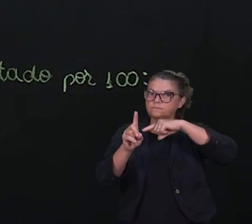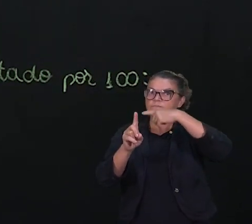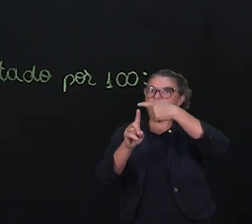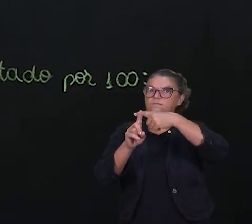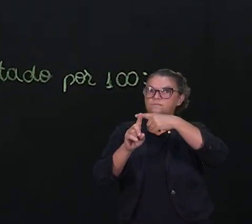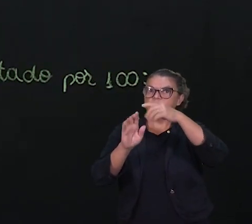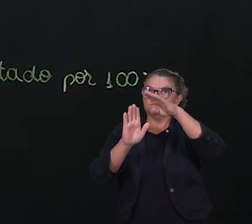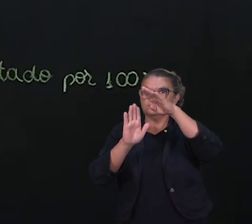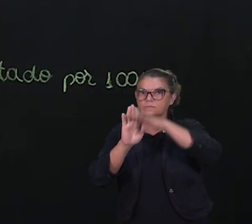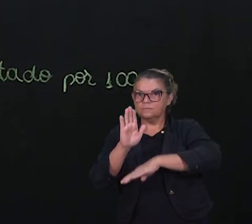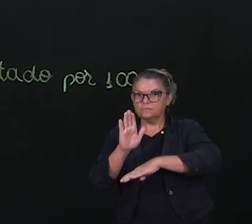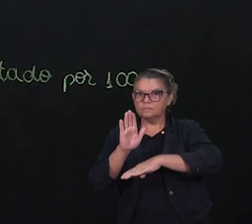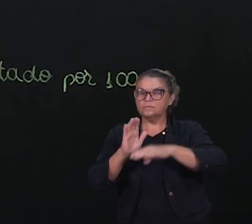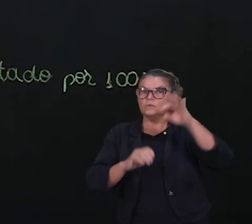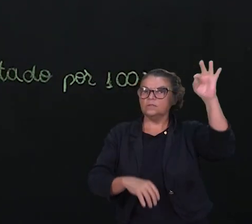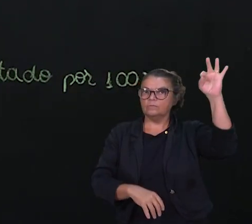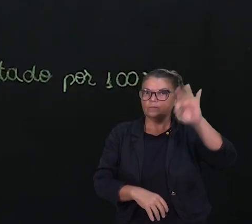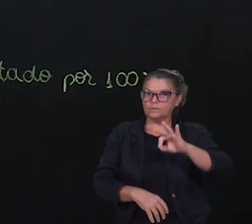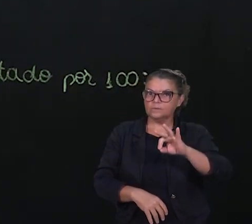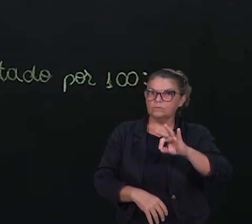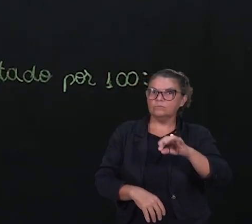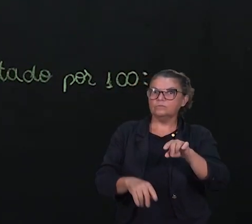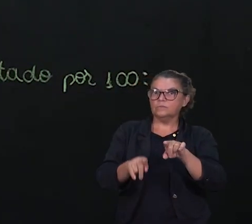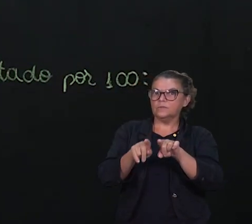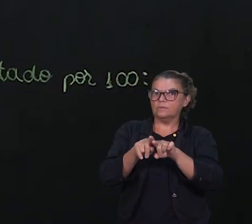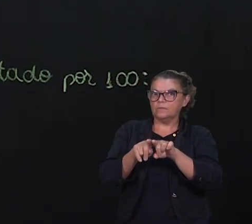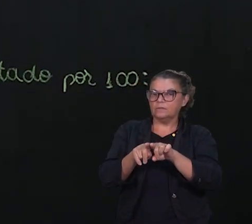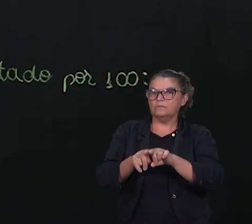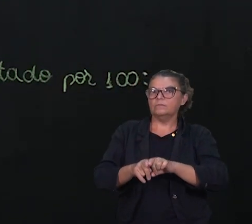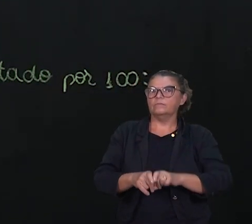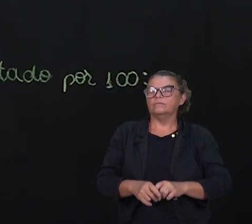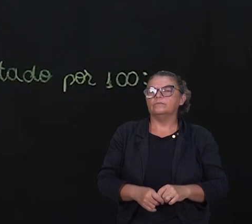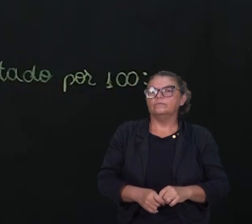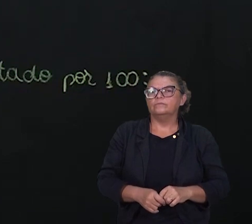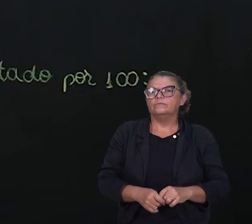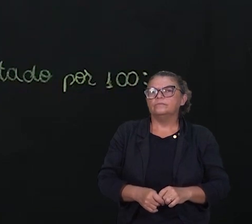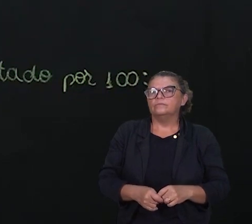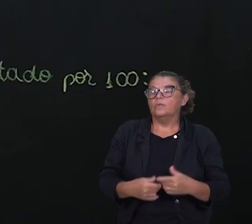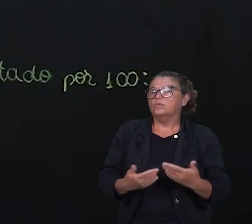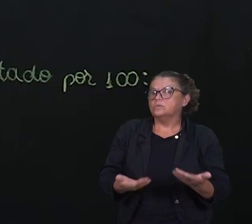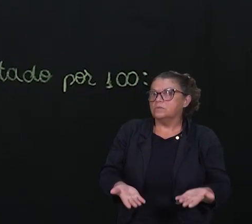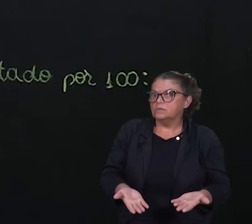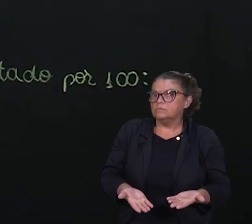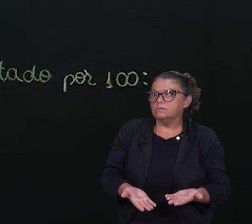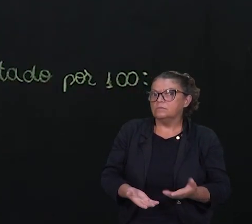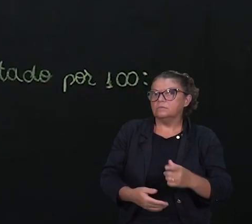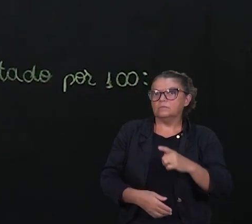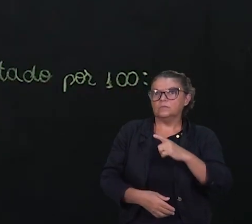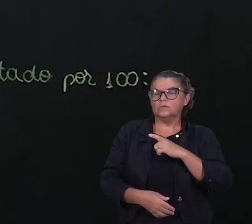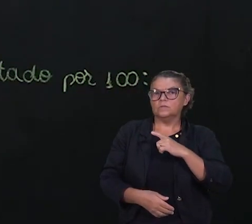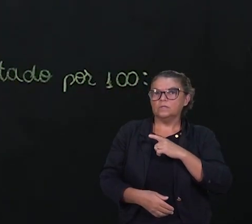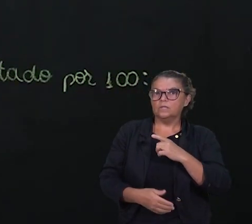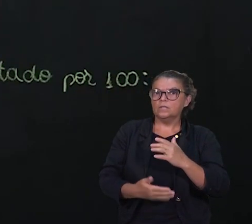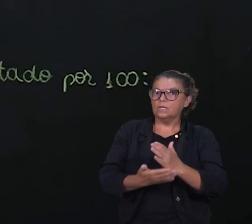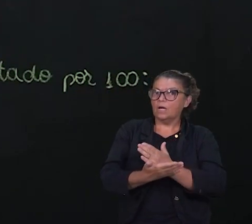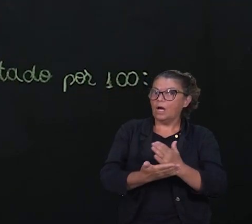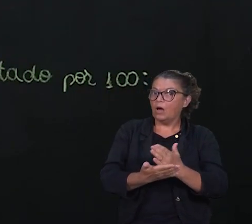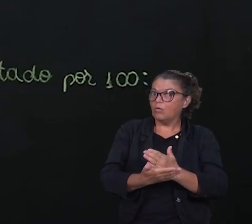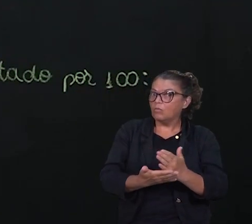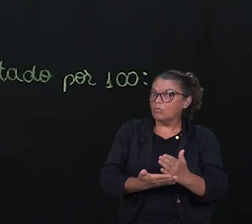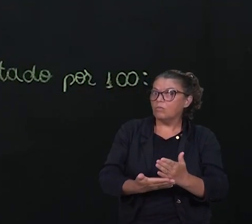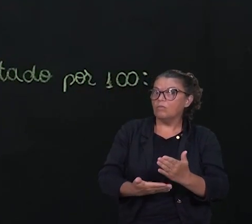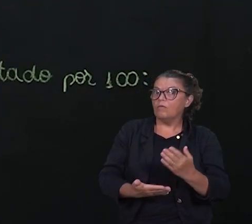trata de como calcular aumento ou redução com porcentagem. Ou seja, eu tenho um certo valor